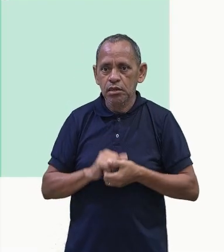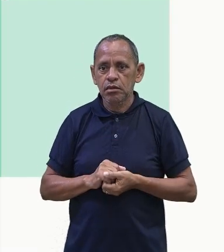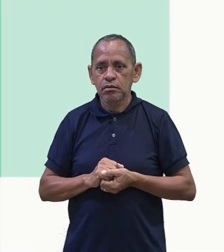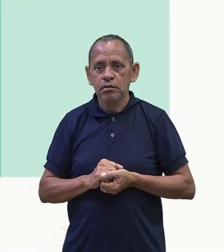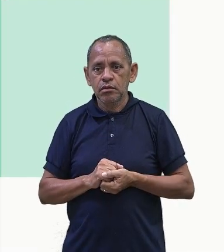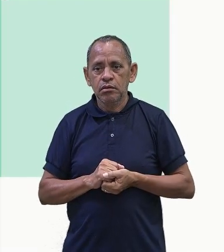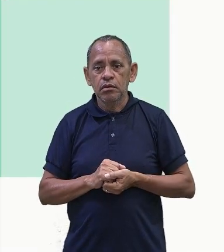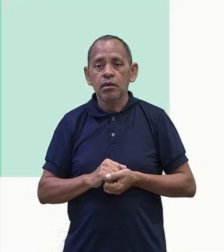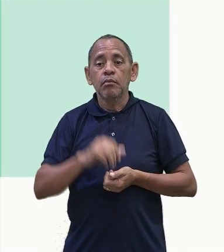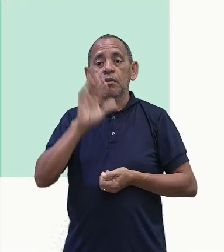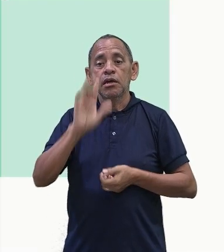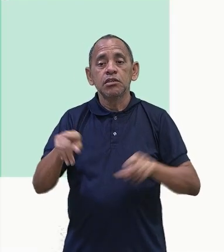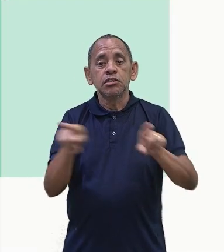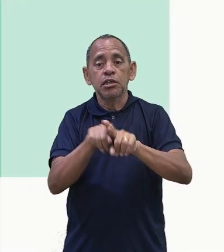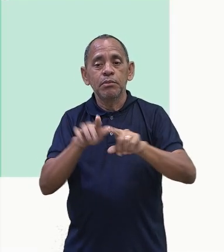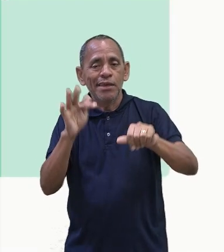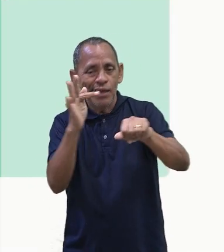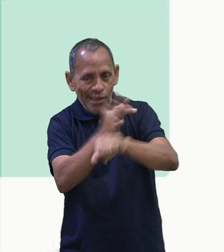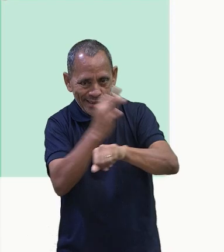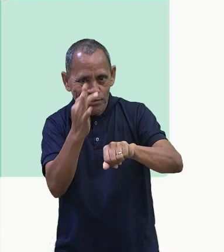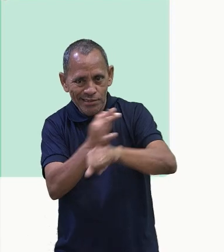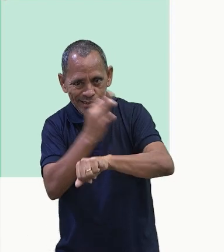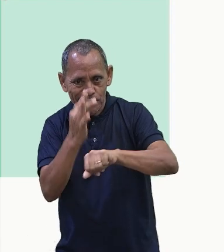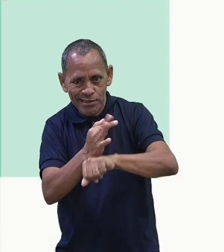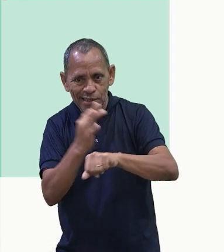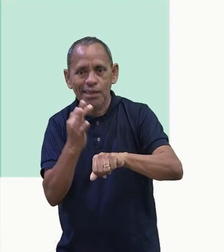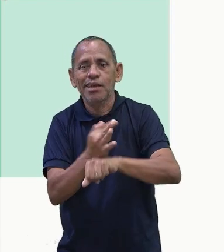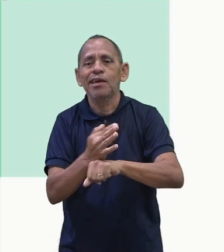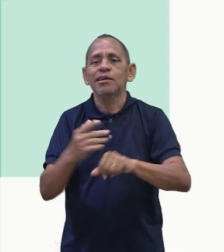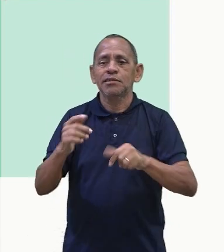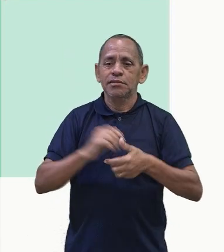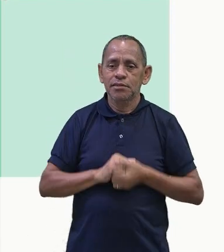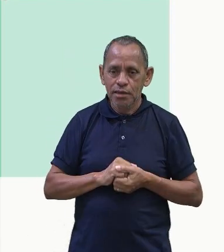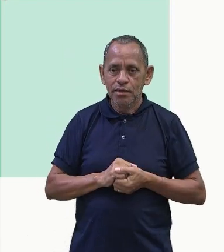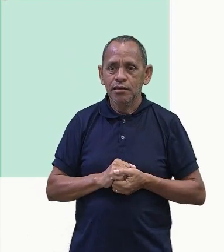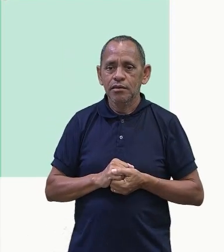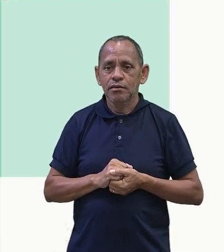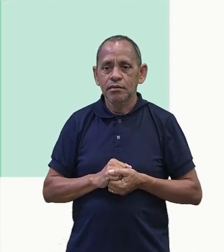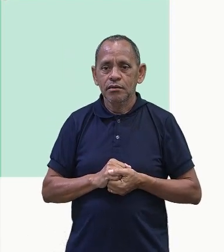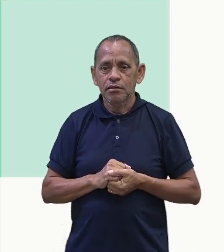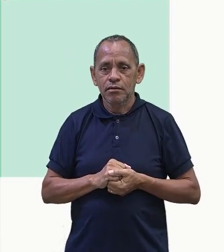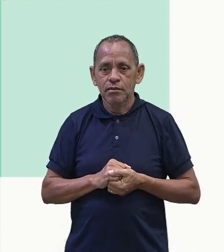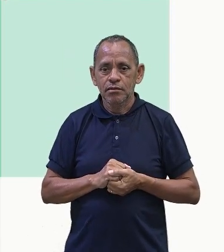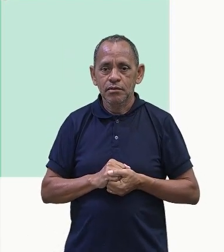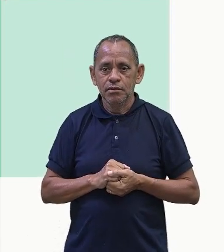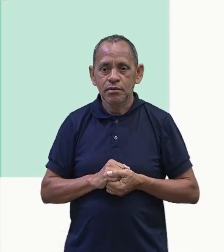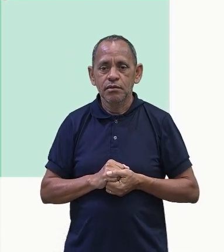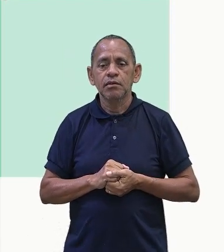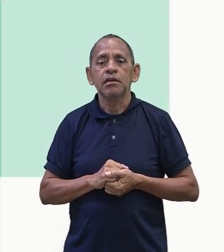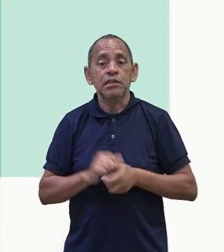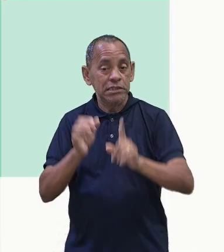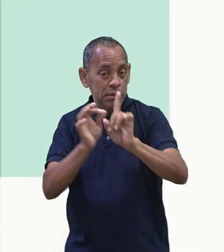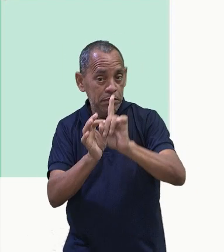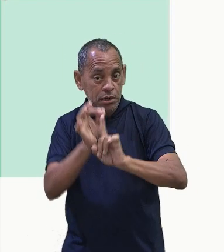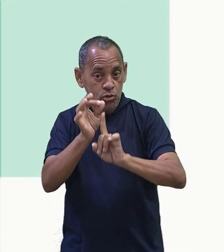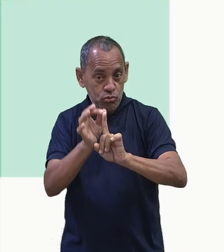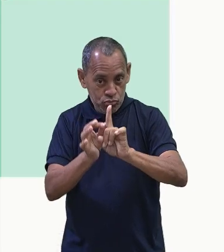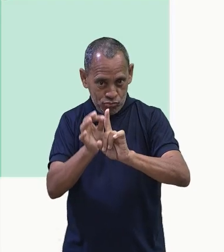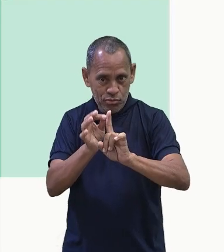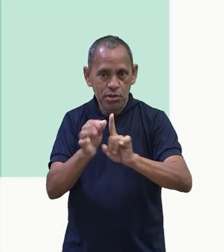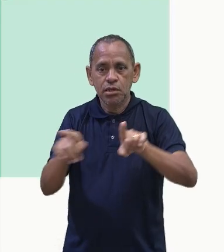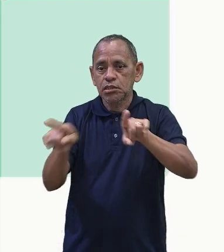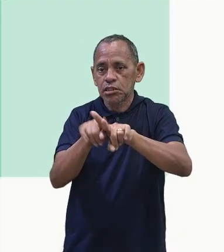também resistência a fatores adversos, que podem ser aí um estresse de temperatura,